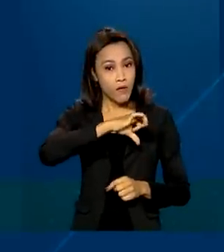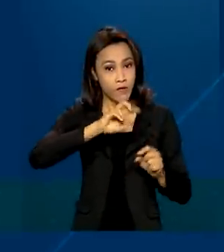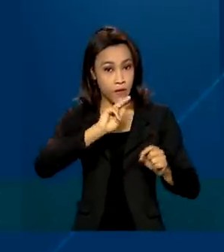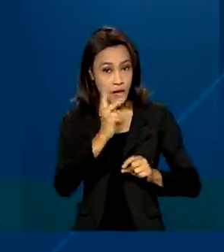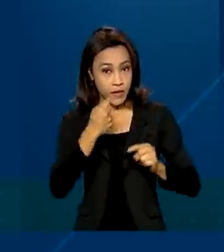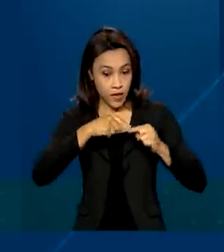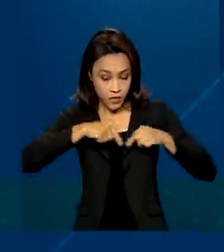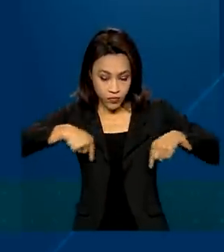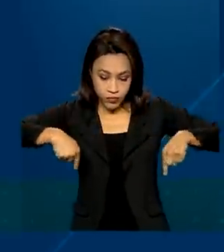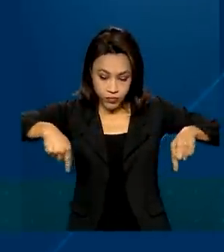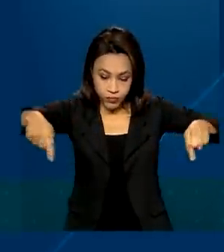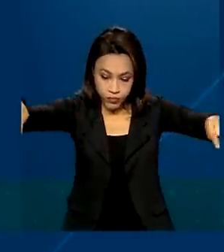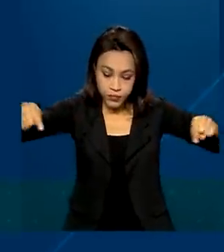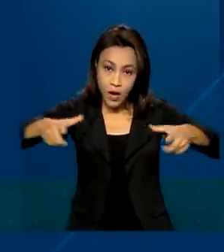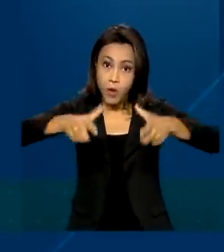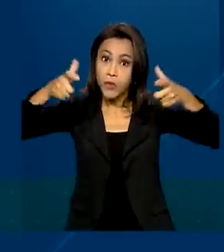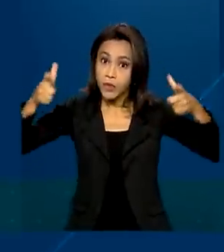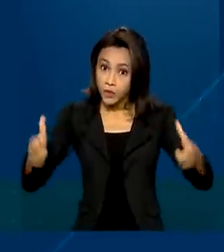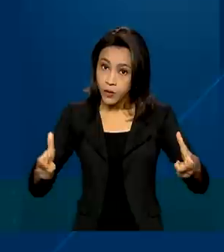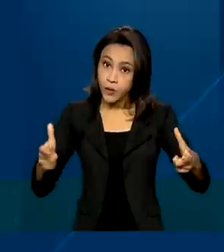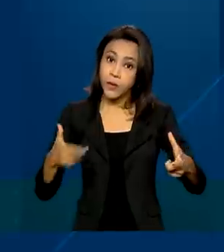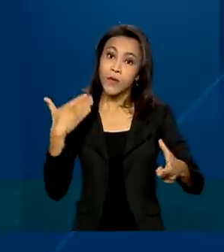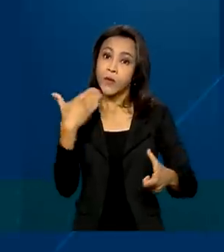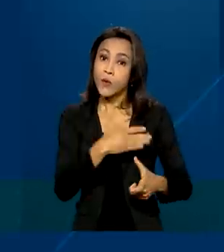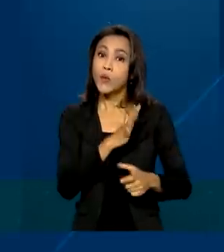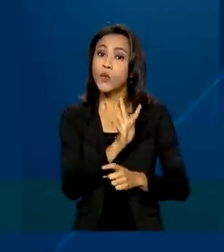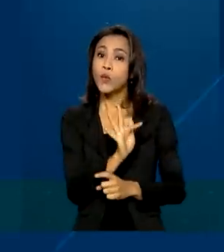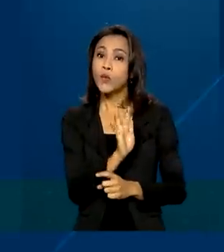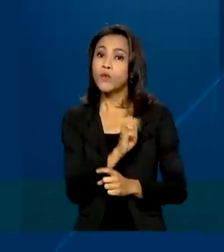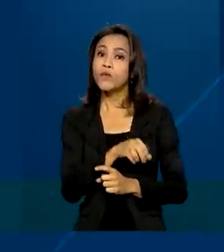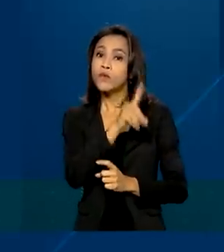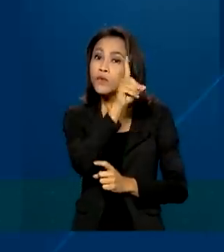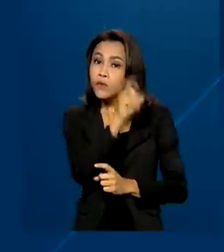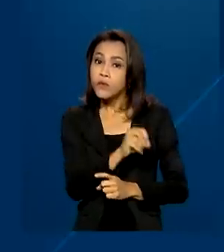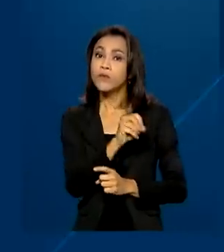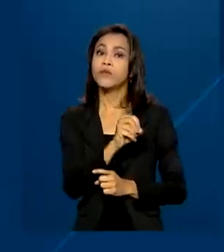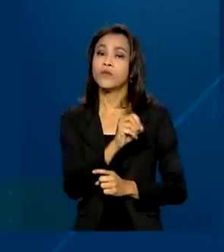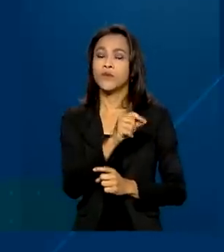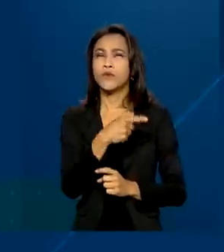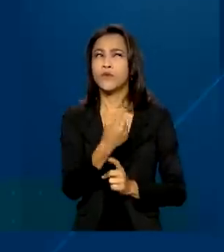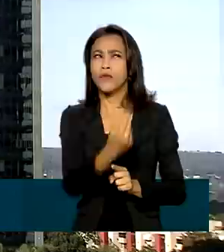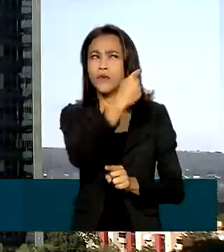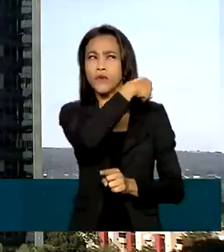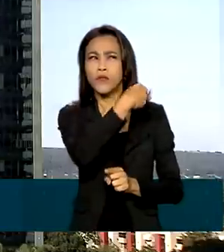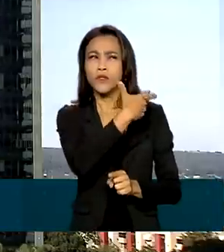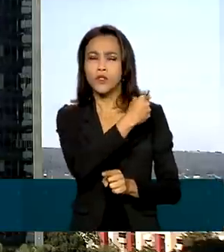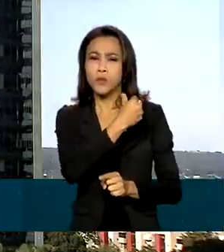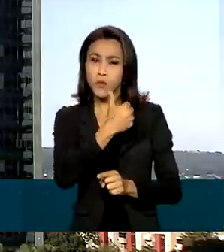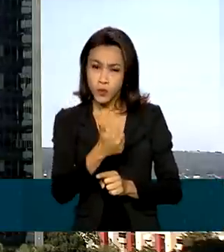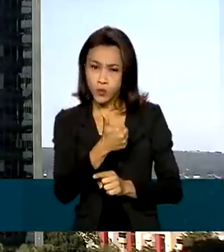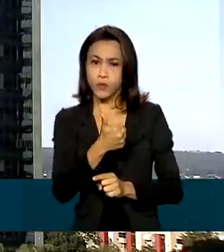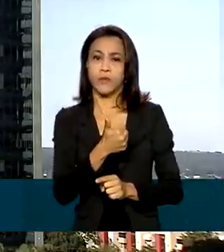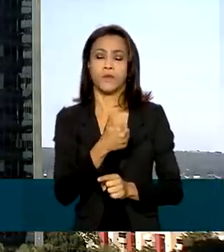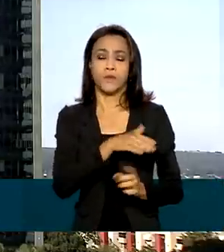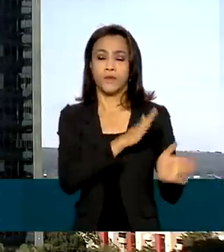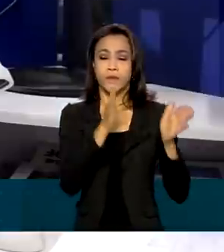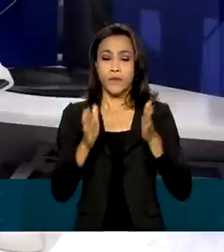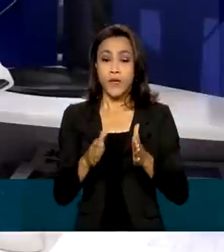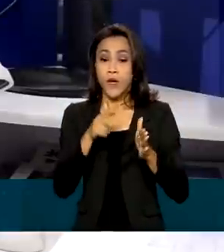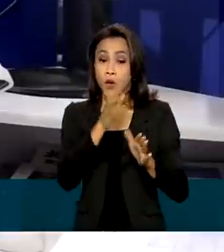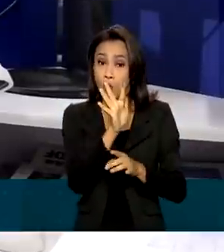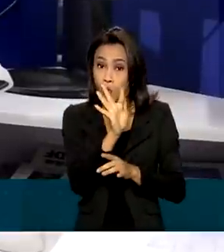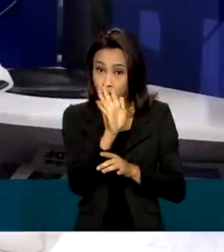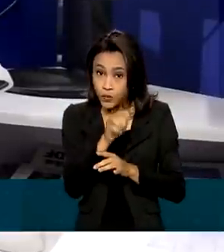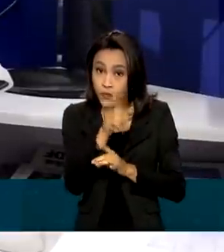produtor integrada o fnru chegou na minha vida a partir do Dendê de 2011 os Fundos constitucionais